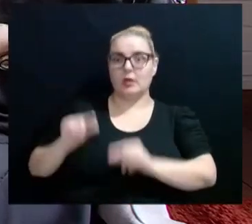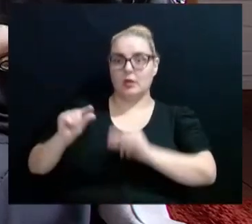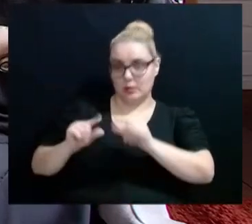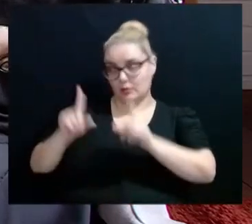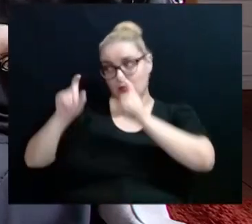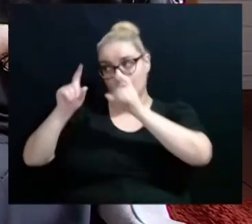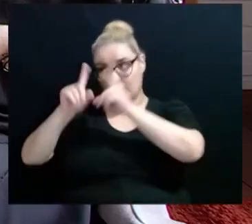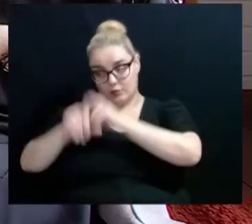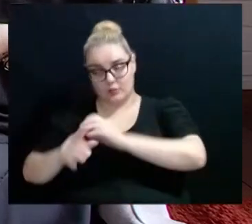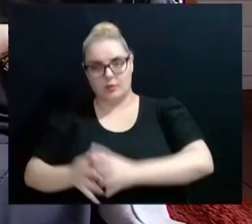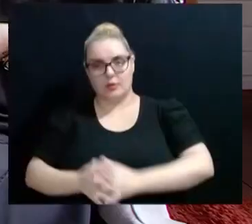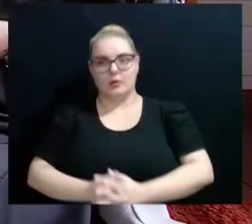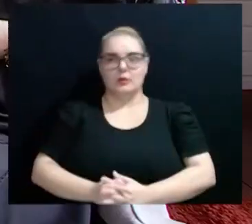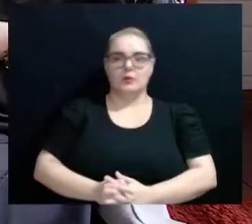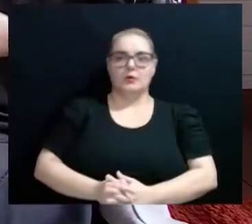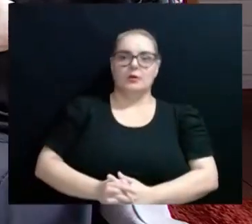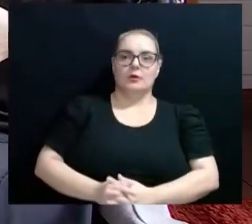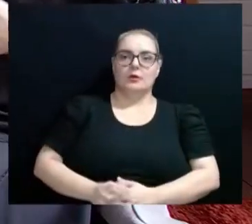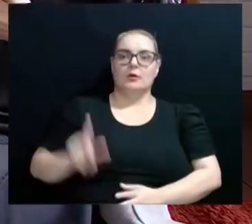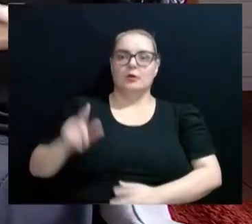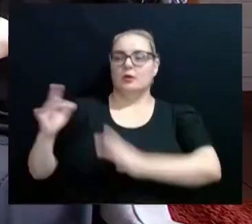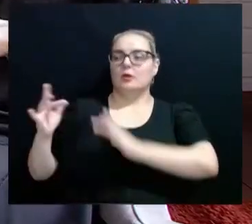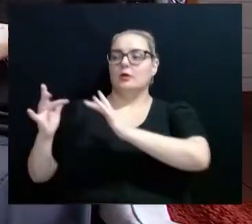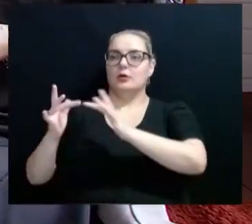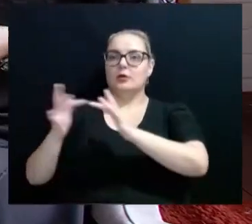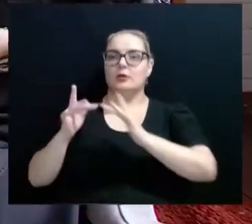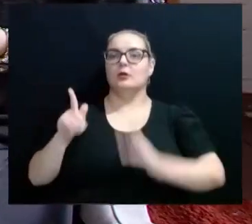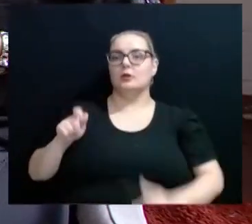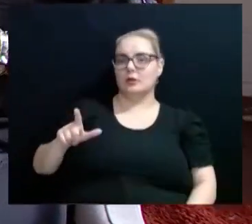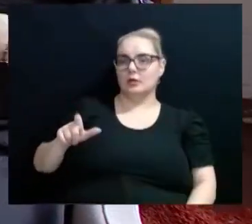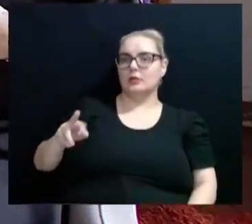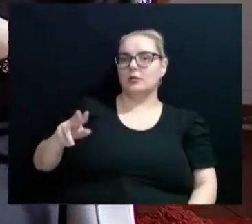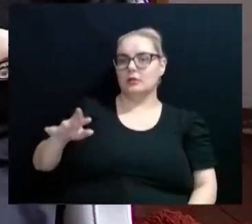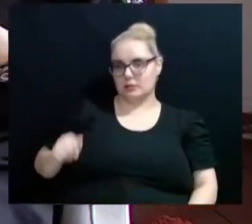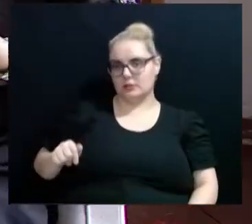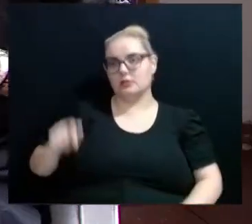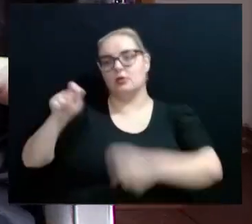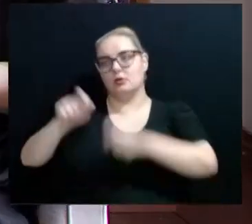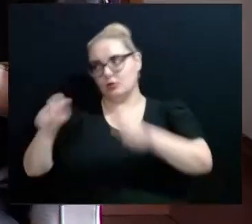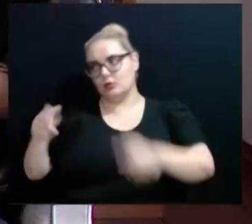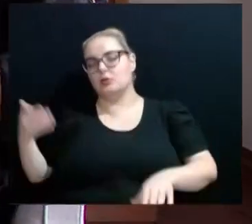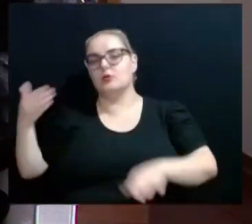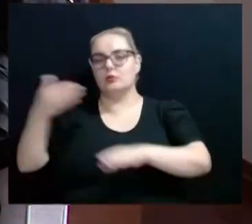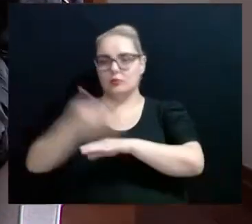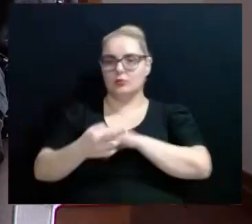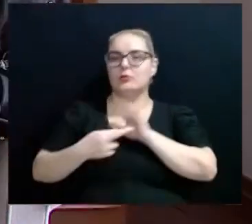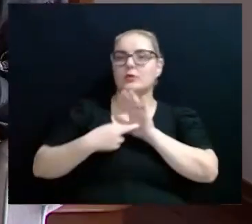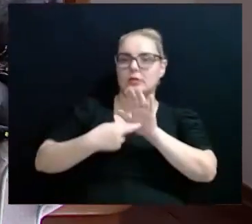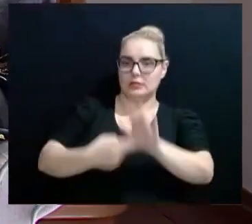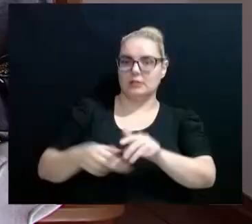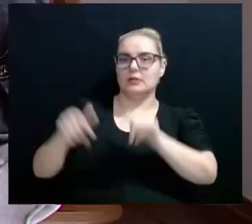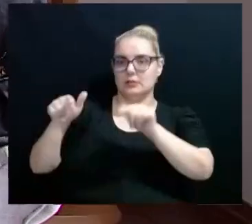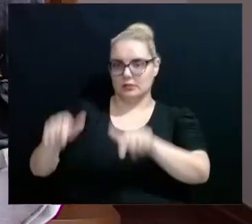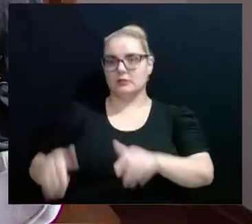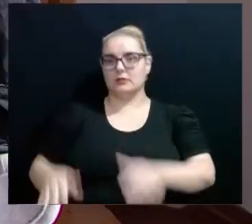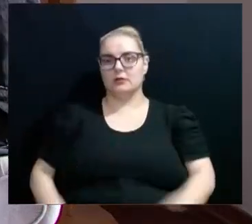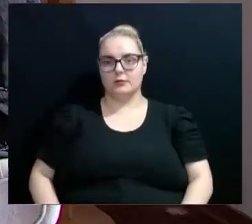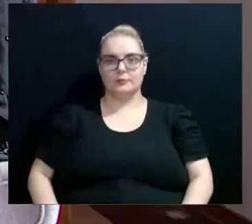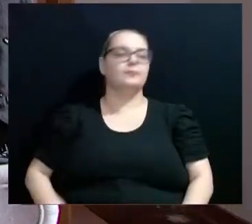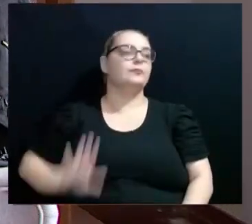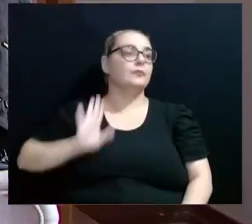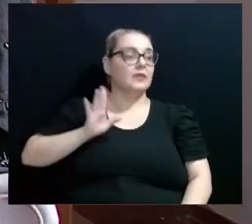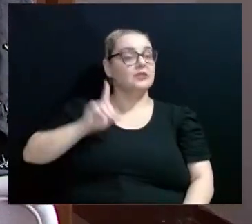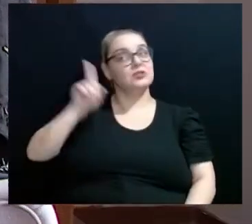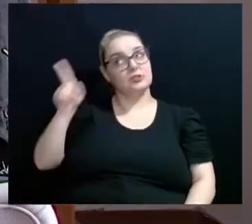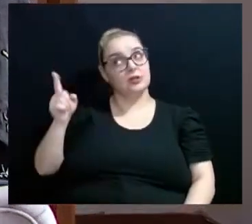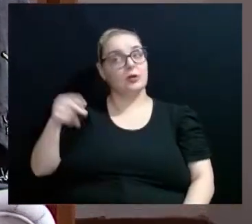ainda é um pouco mais difícil. Então, é um contato com galerias, é um contato com pessoas que vão te representar naquele mercado. Que já